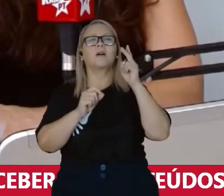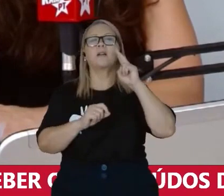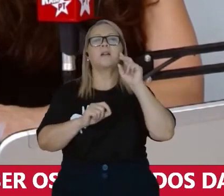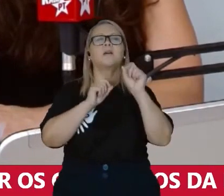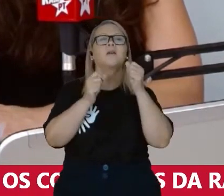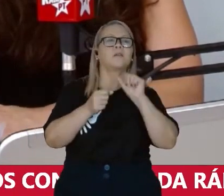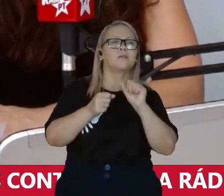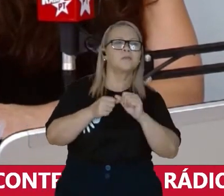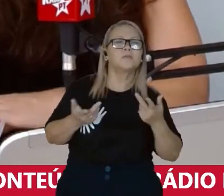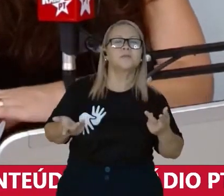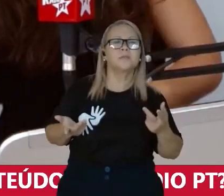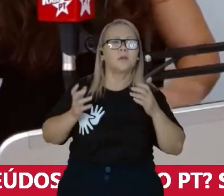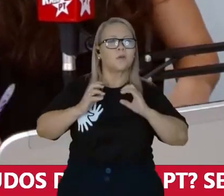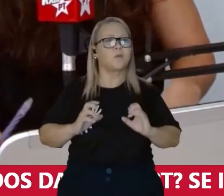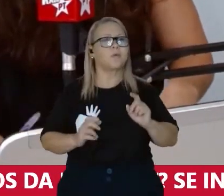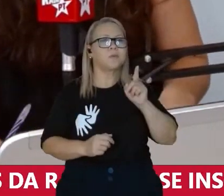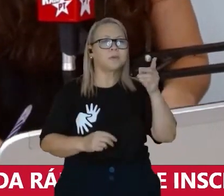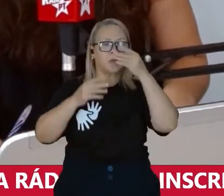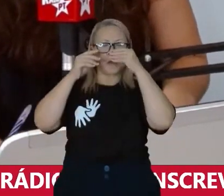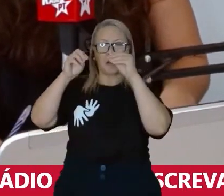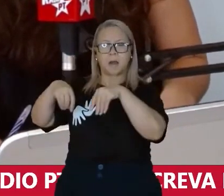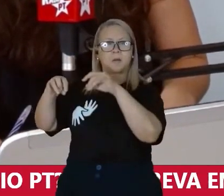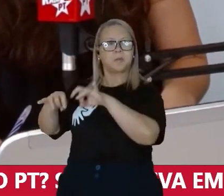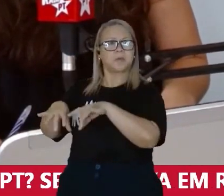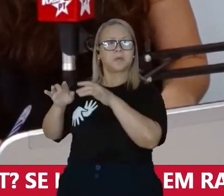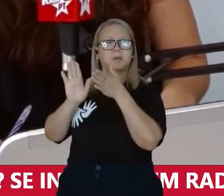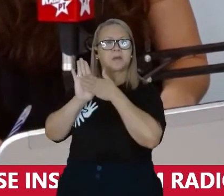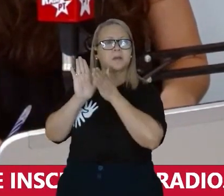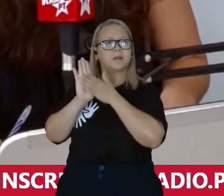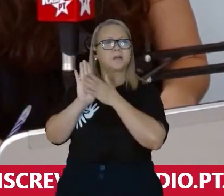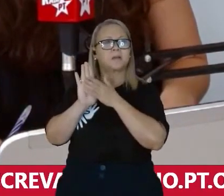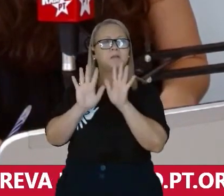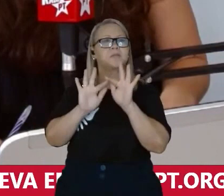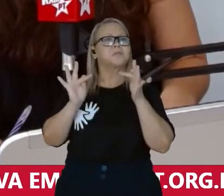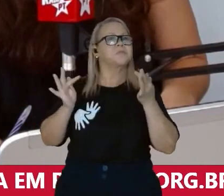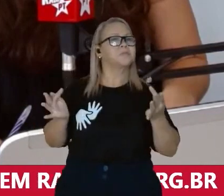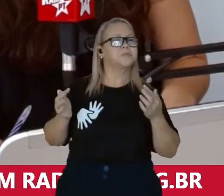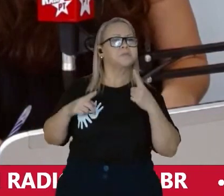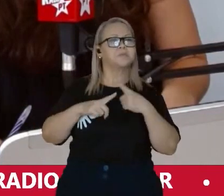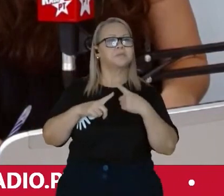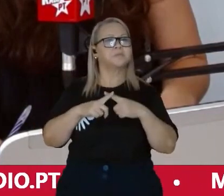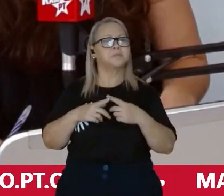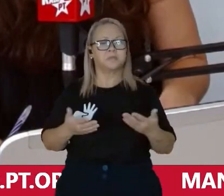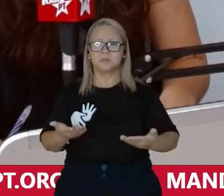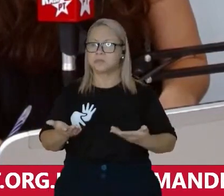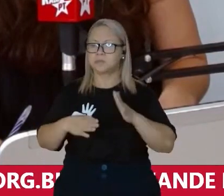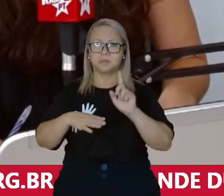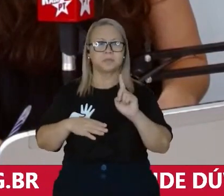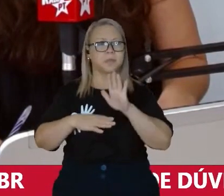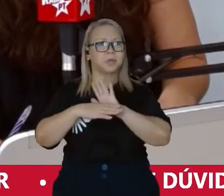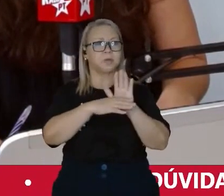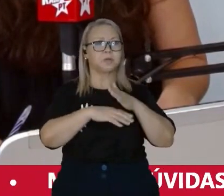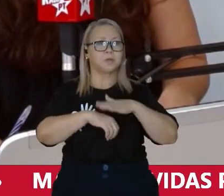portavam. E olha como eles abandonam tão facilmente aquelas pautas, simplesmente porque não serve mais para eles, porque